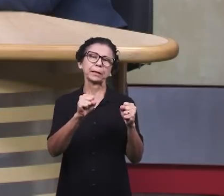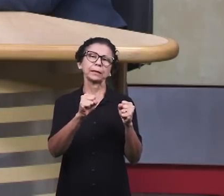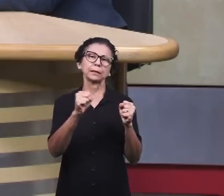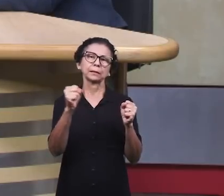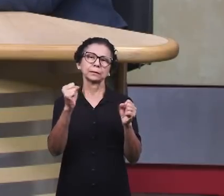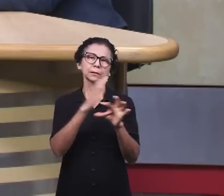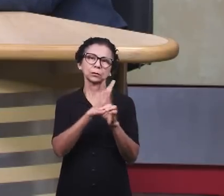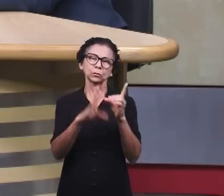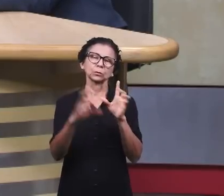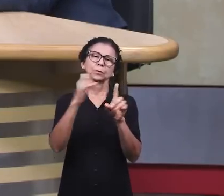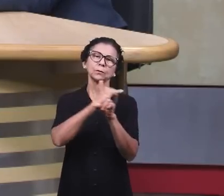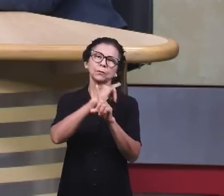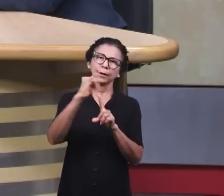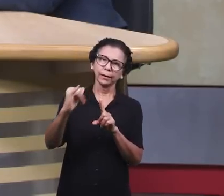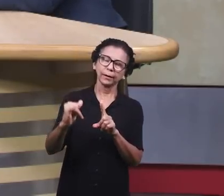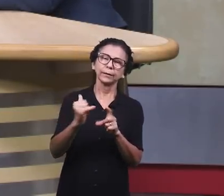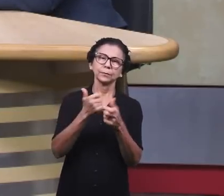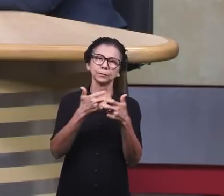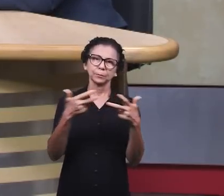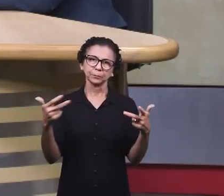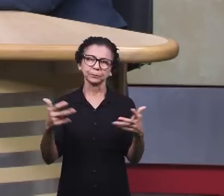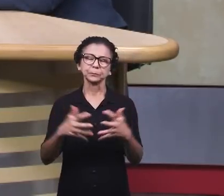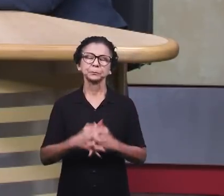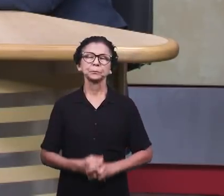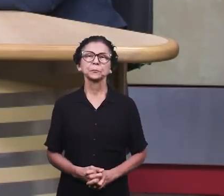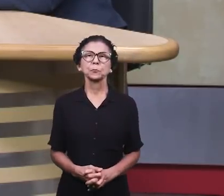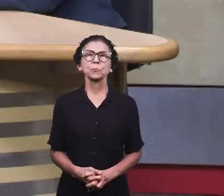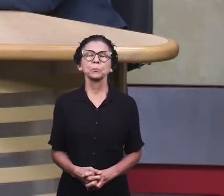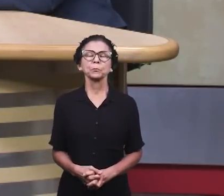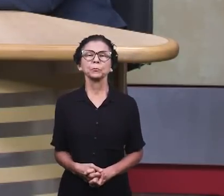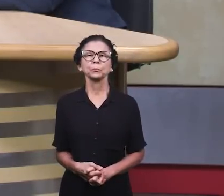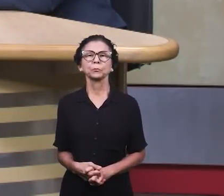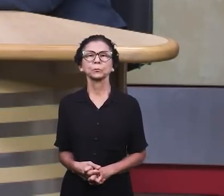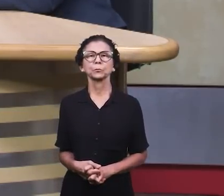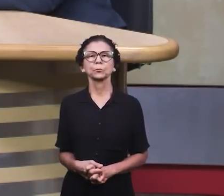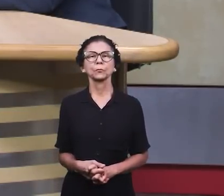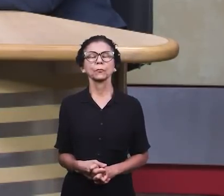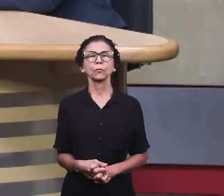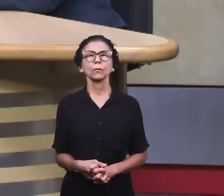Gil, só para completar isso aí, o grupo de assistência surgiu